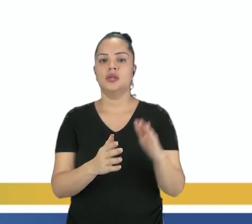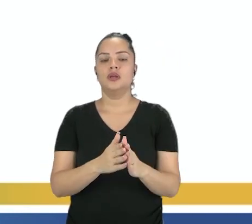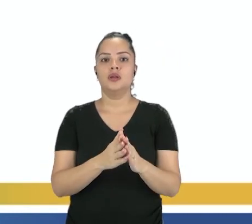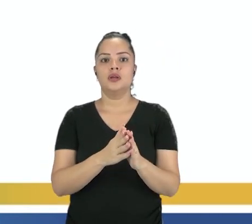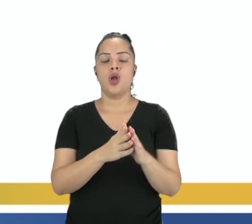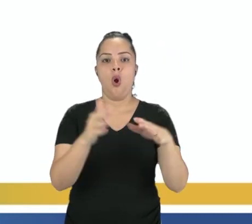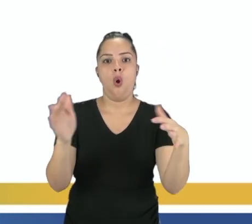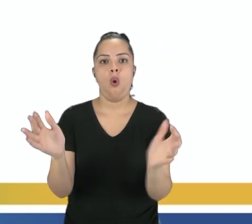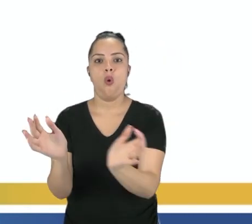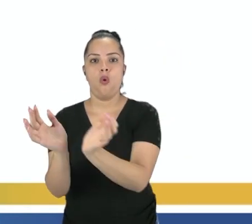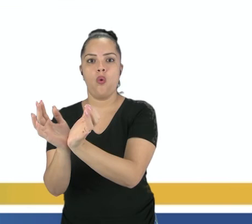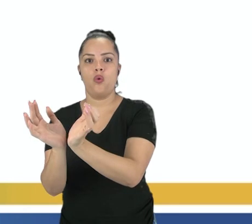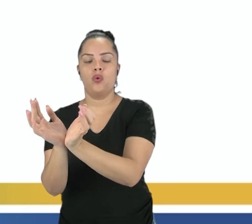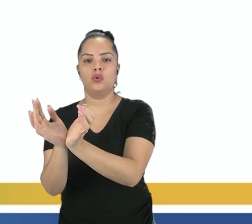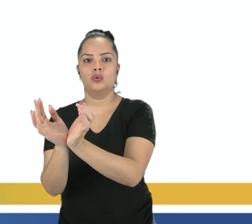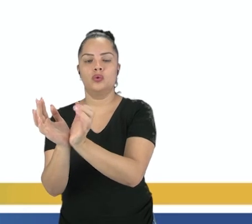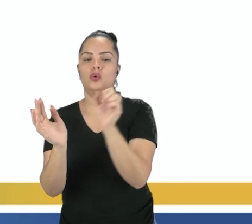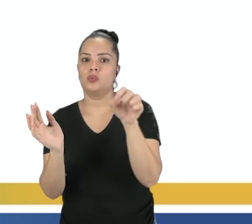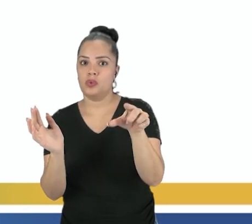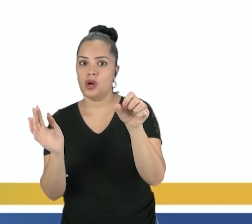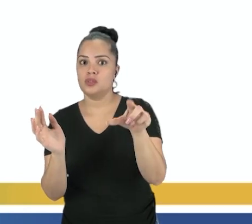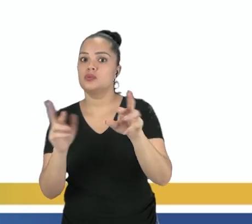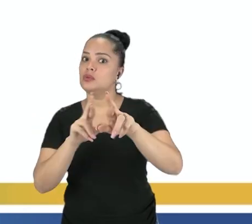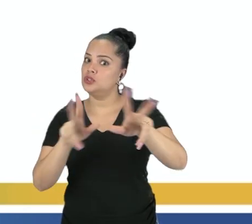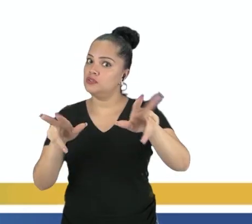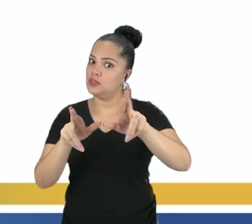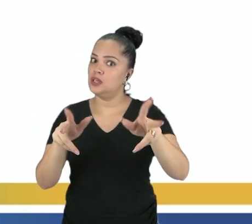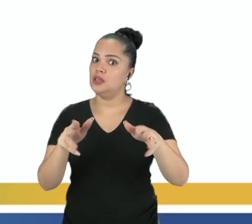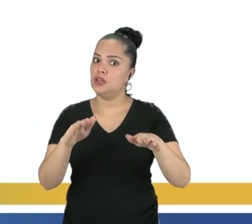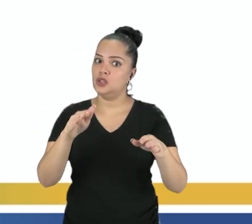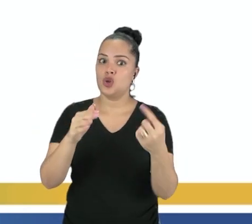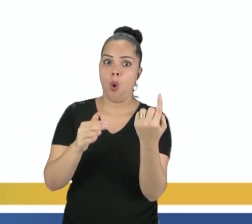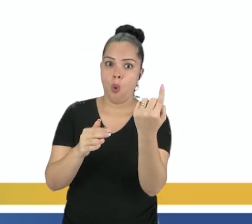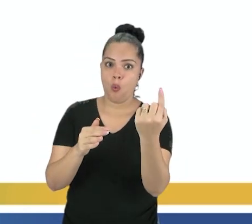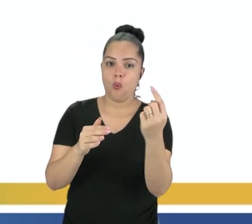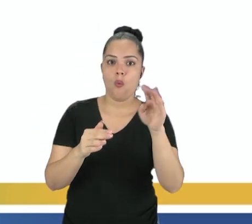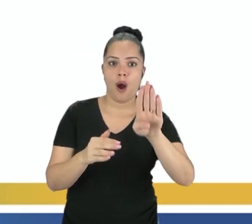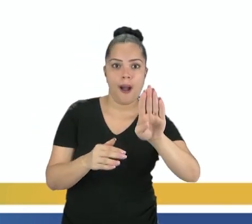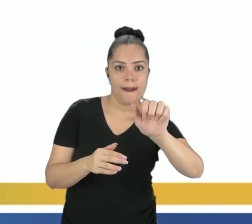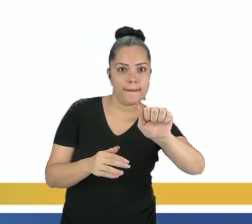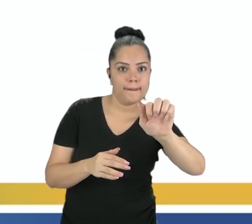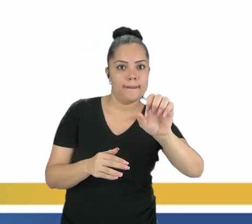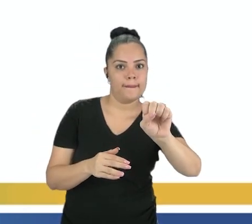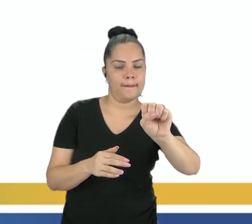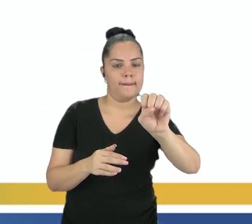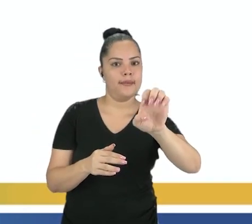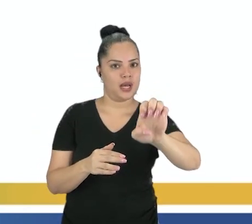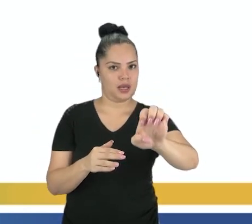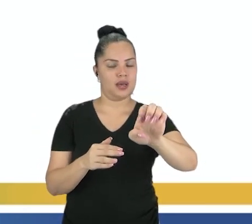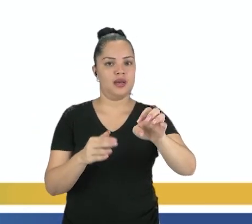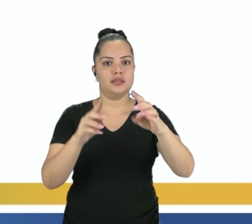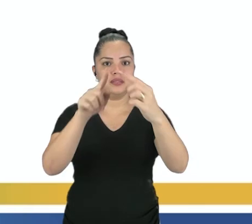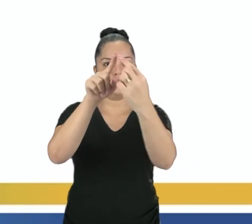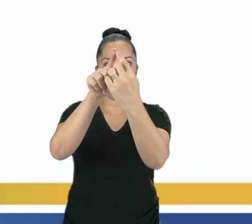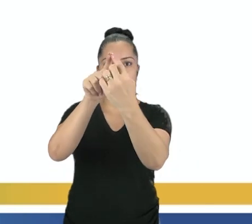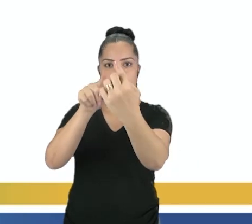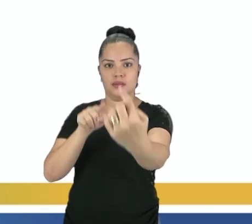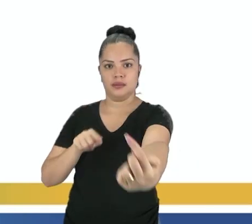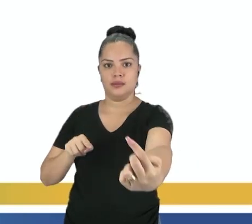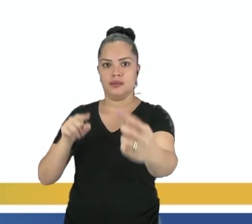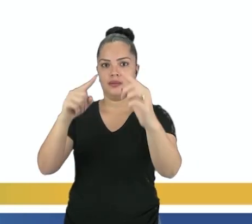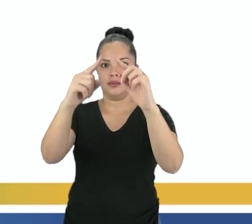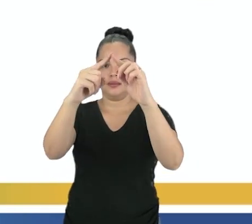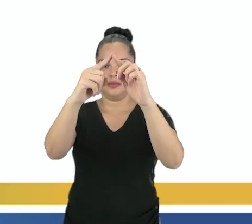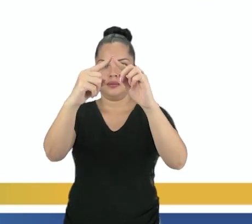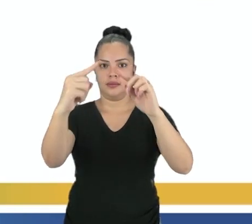já na pirâmide, não, ela vai ter apenas uma base. E as faces laterais serão formadas por triângulos que têm